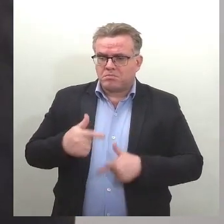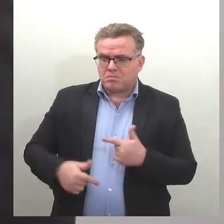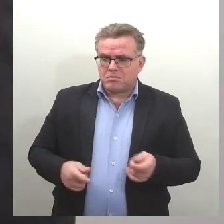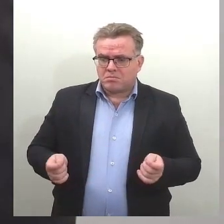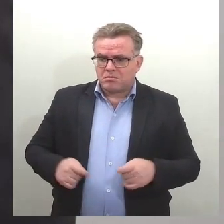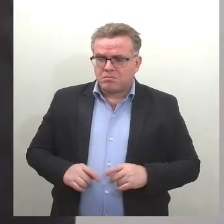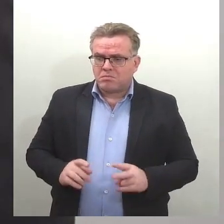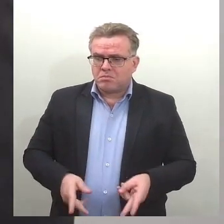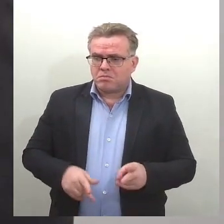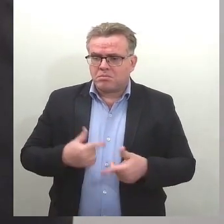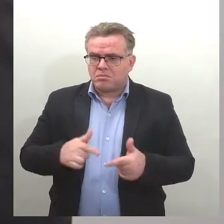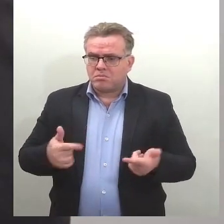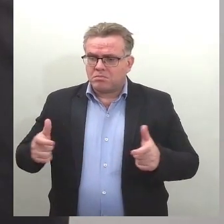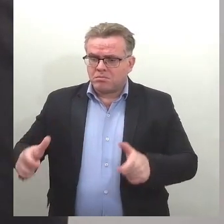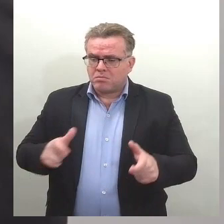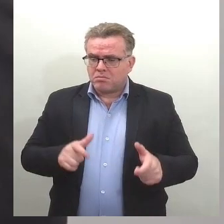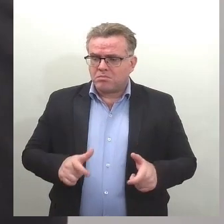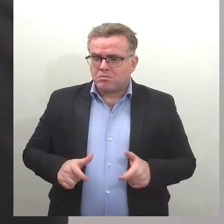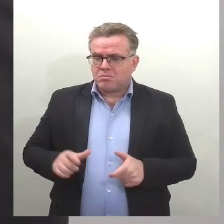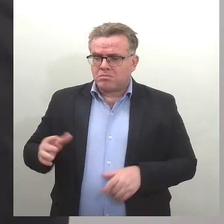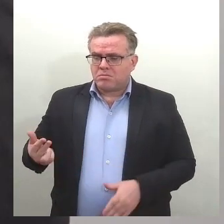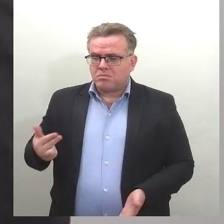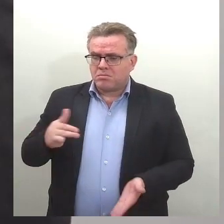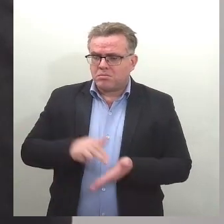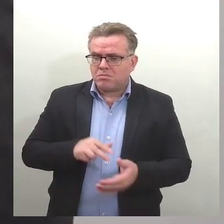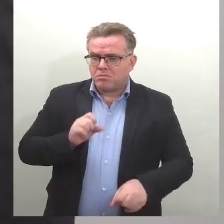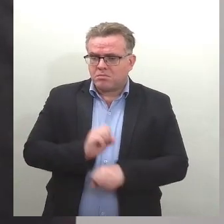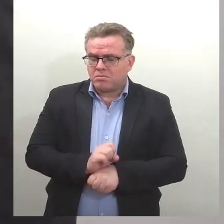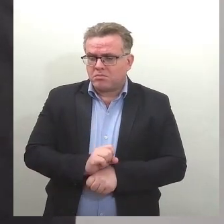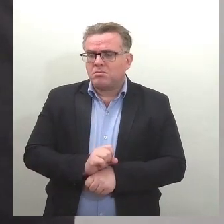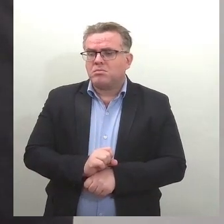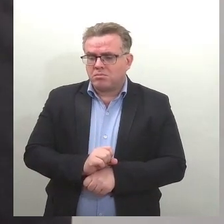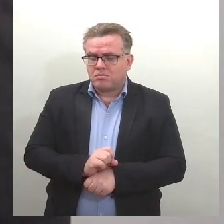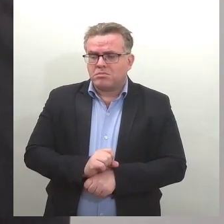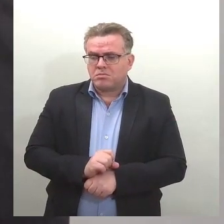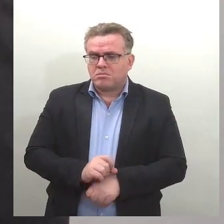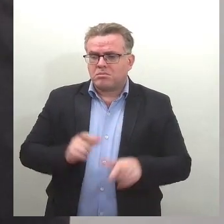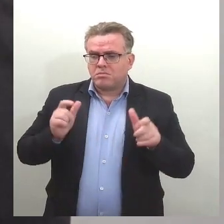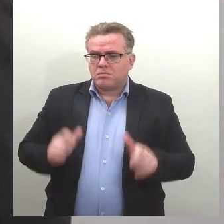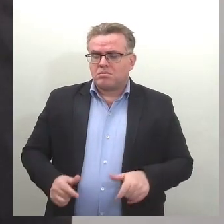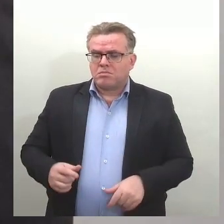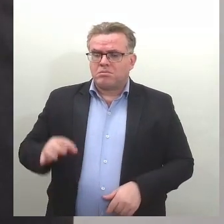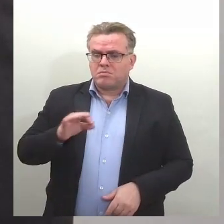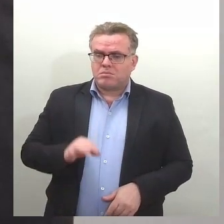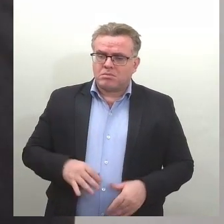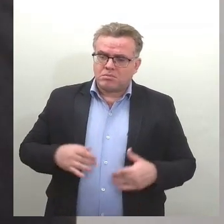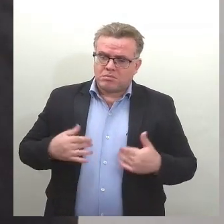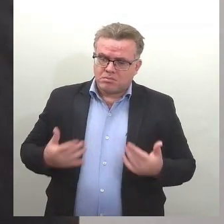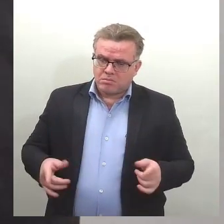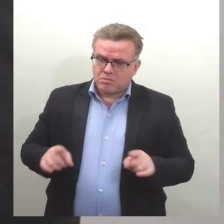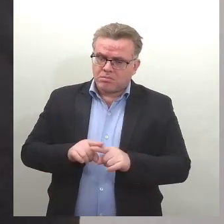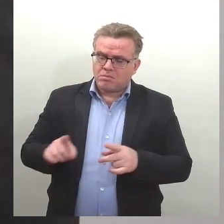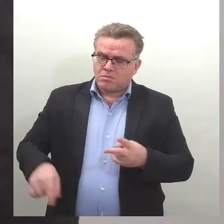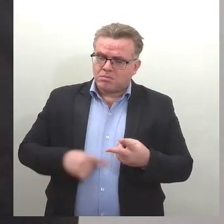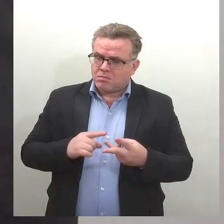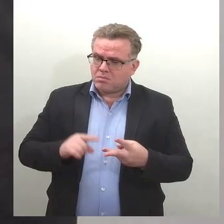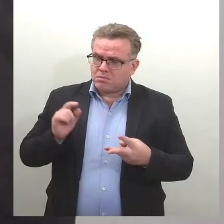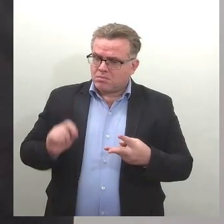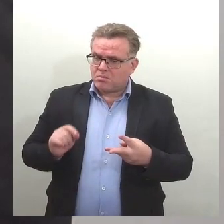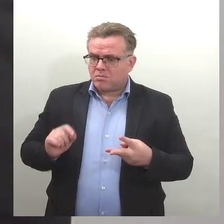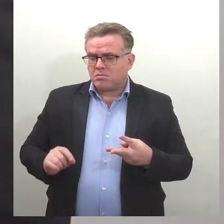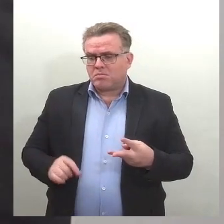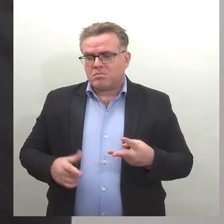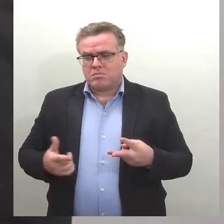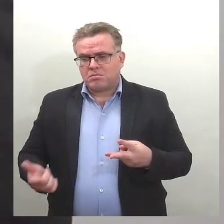eles esperarem, né, e a questão do cachê. E ainda mais, né, eles não recebem. O cachê já é baixo, porque